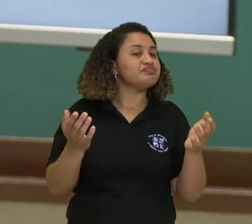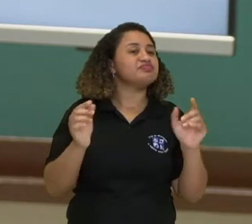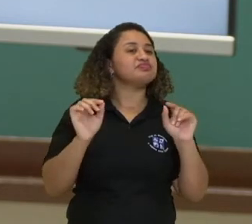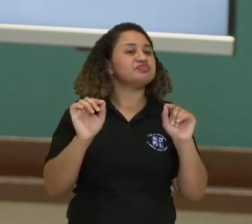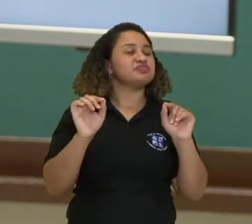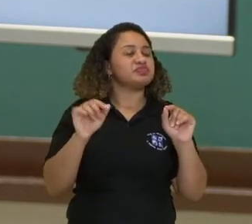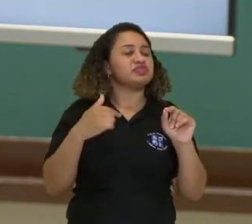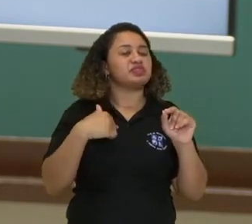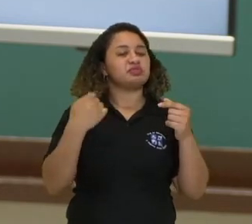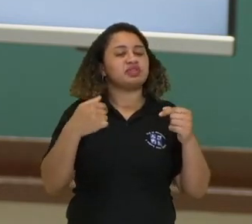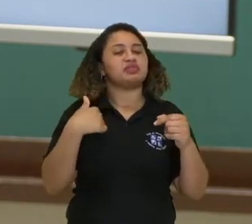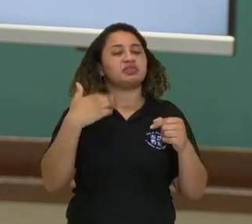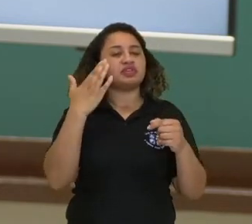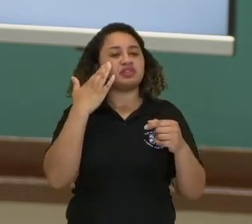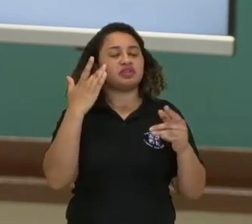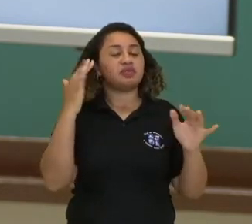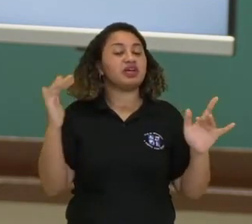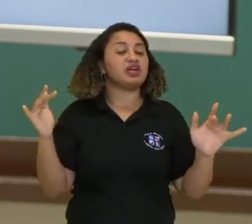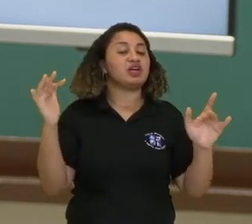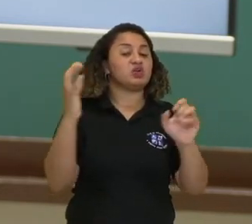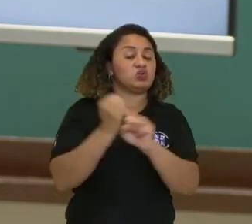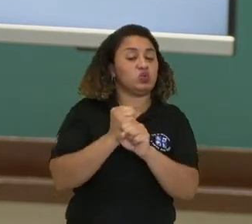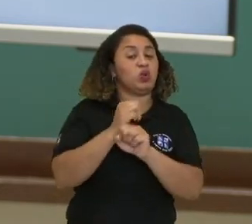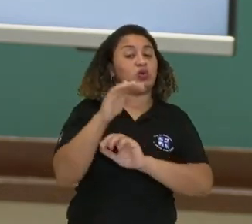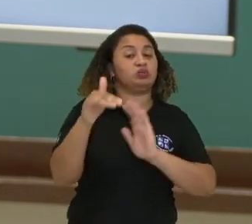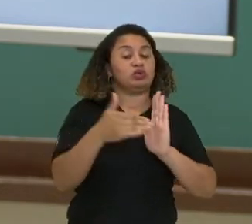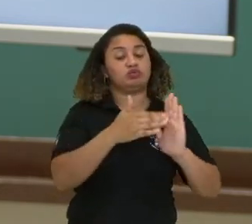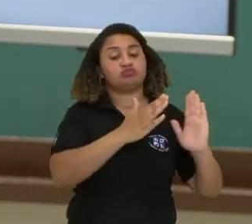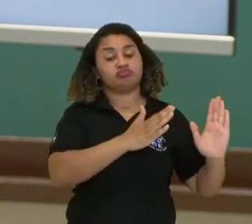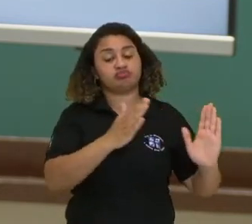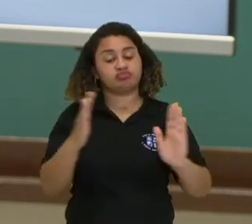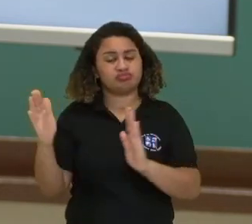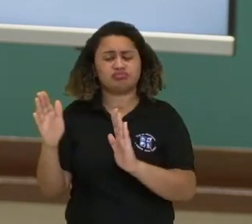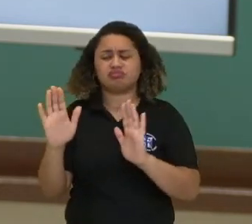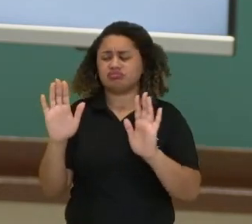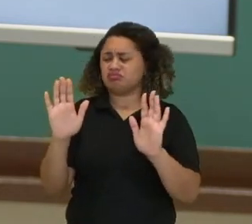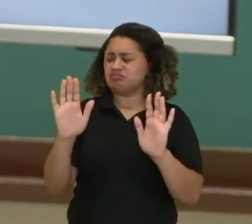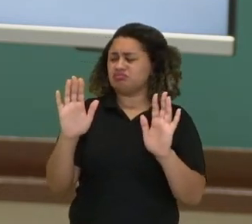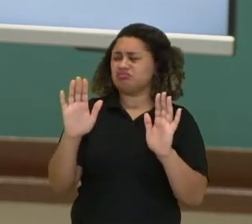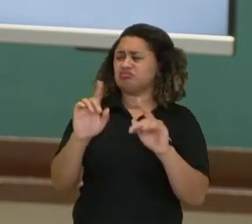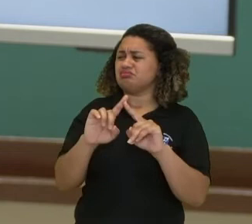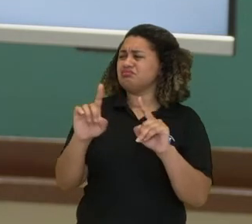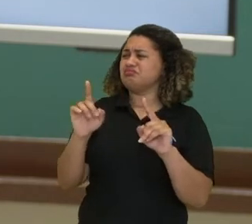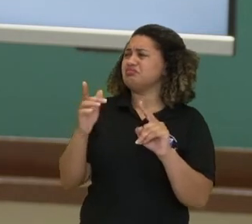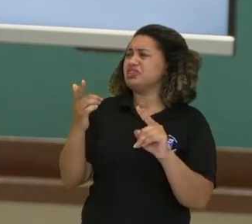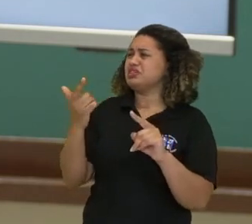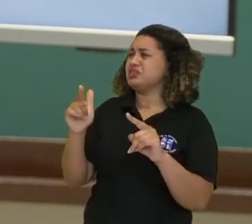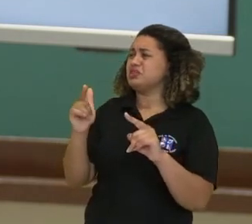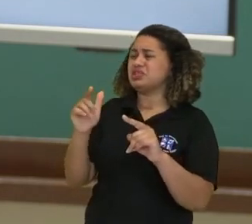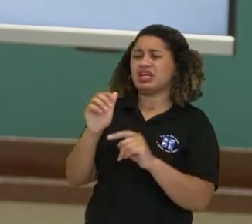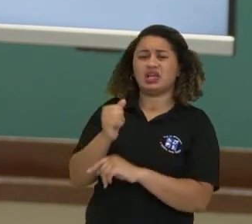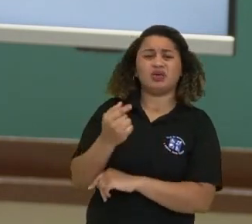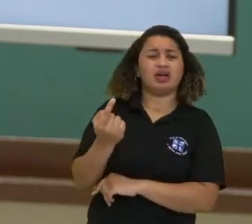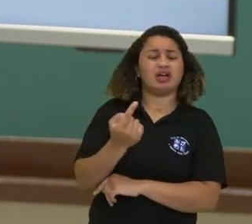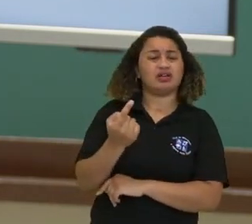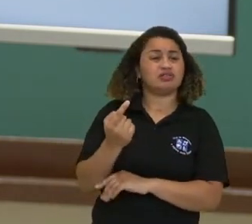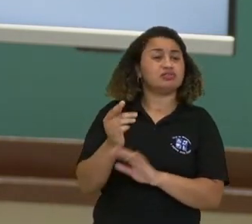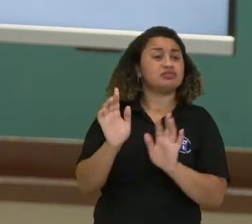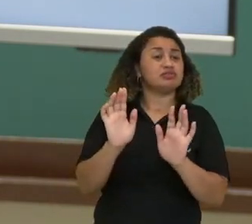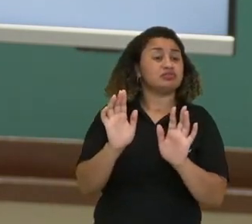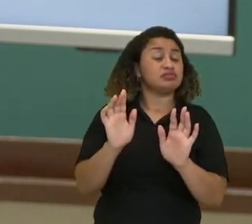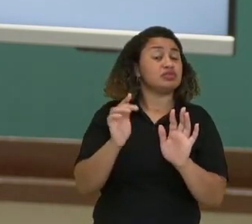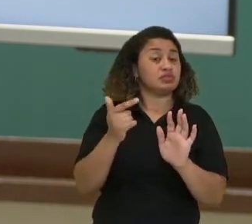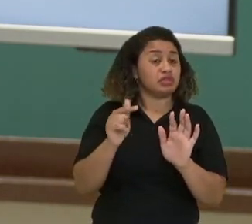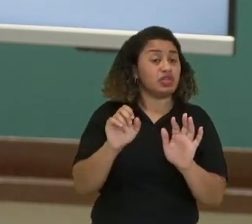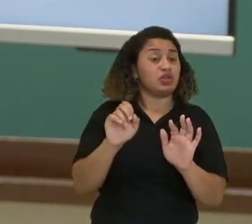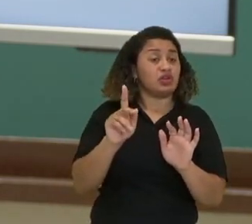nós precisamos saber qual é a soma de todo o percurso. Professora, mas eu não tenho o A1. Não tenho o A1,